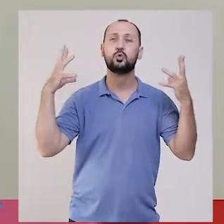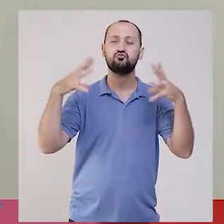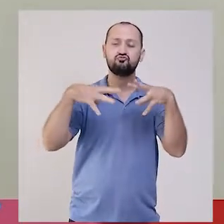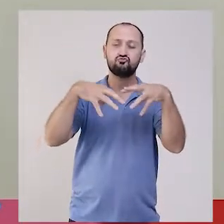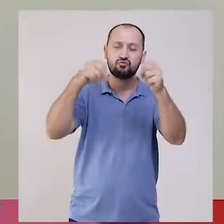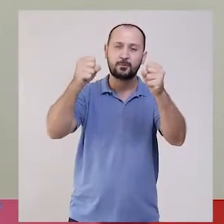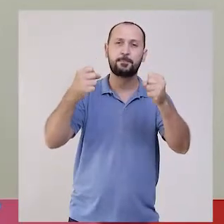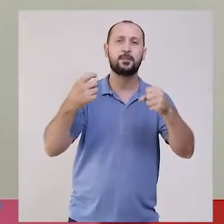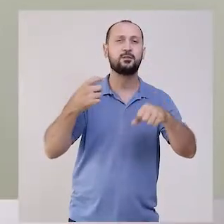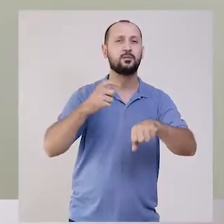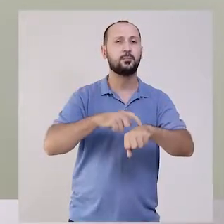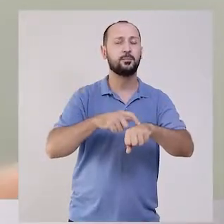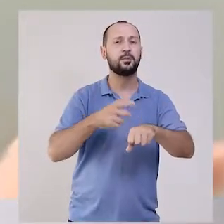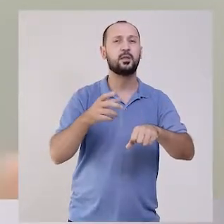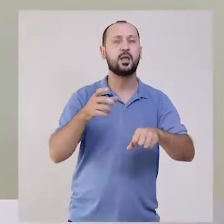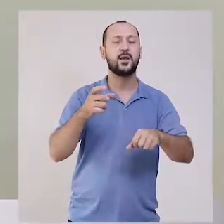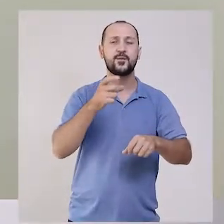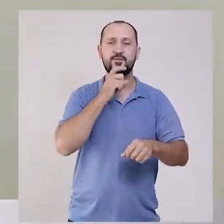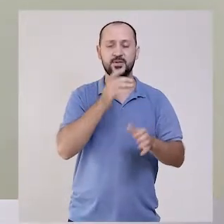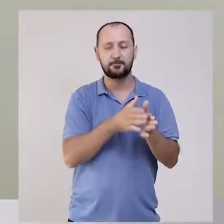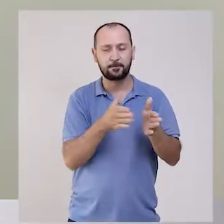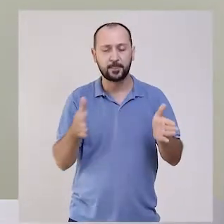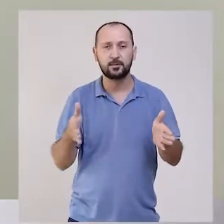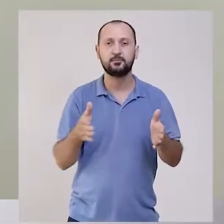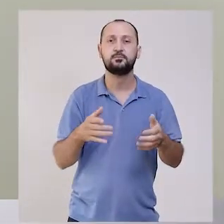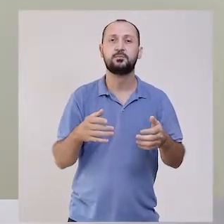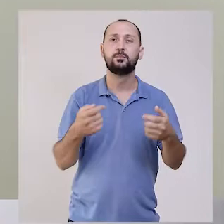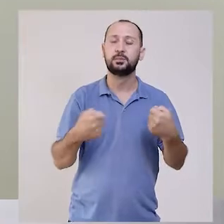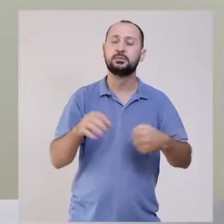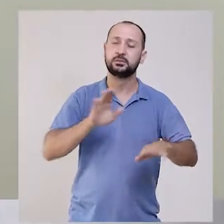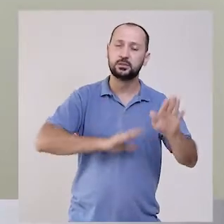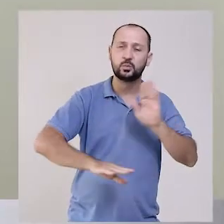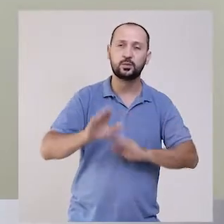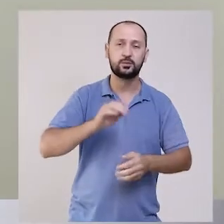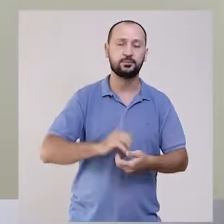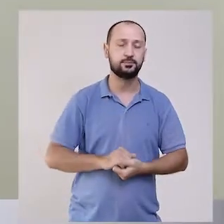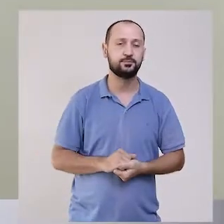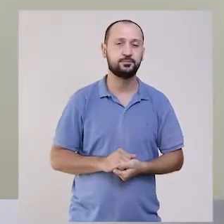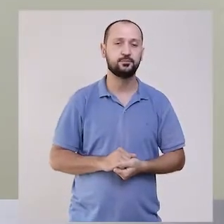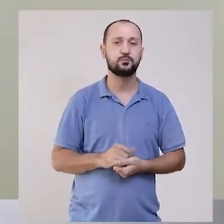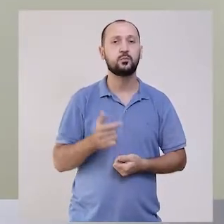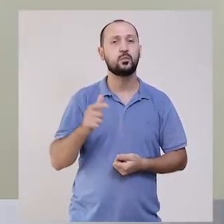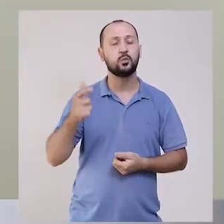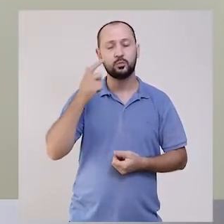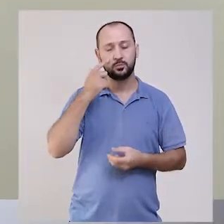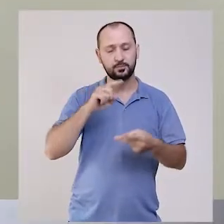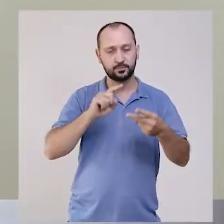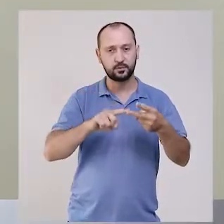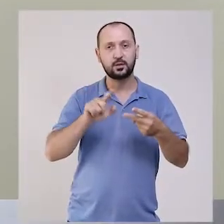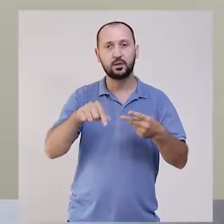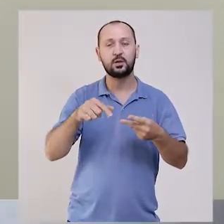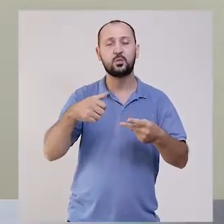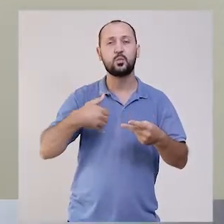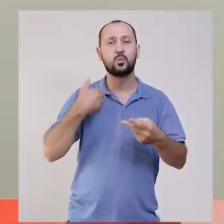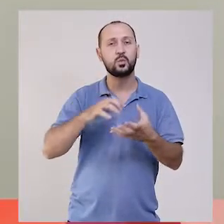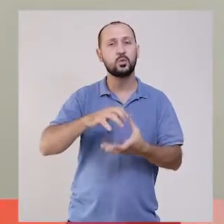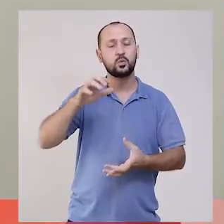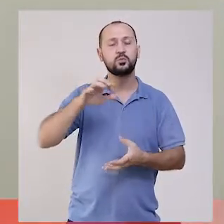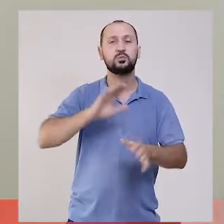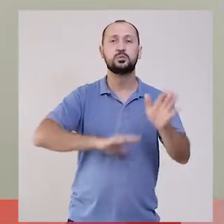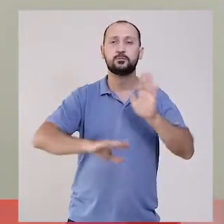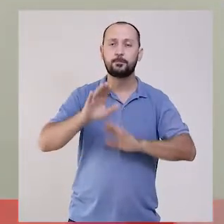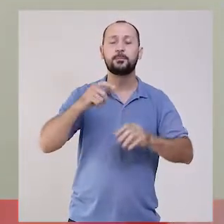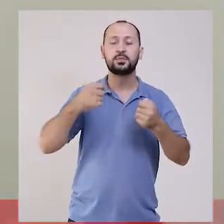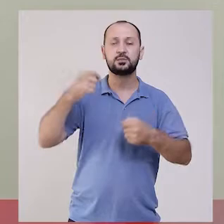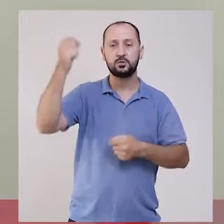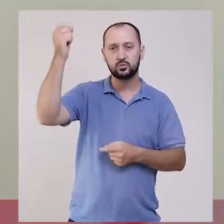quente, nós estamos ainda no inverno com 38 graus, então tem que ter cuidado. Uma outra coisa que o idoso tem que